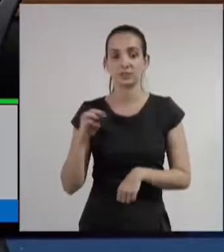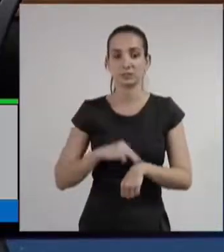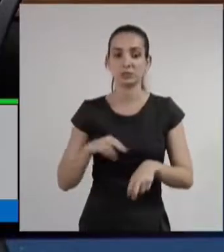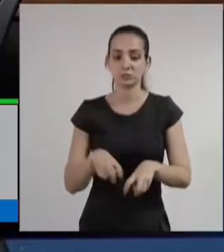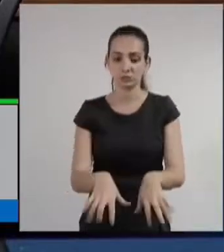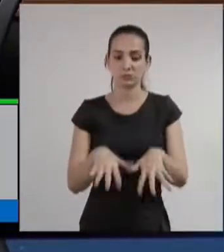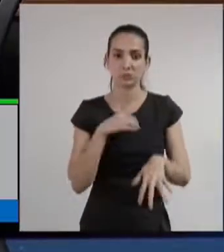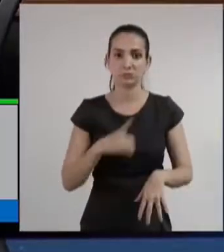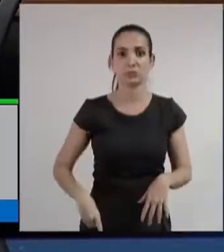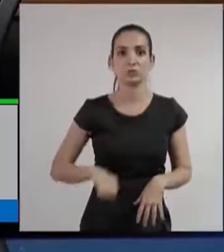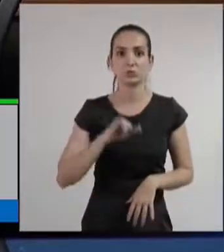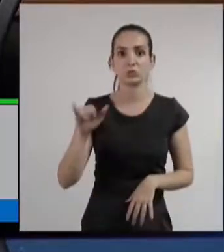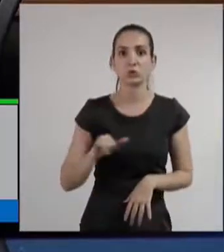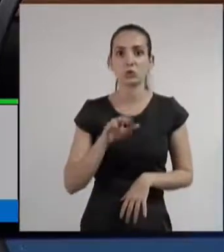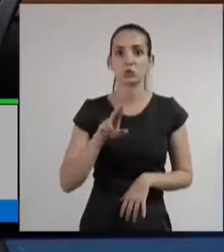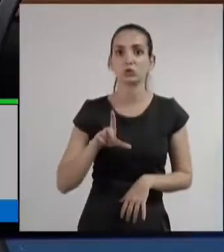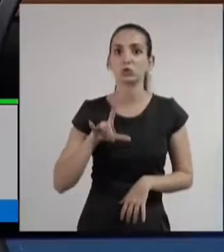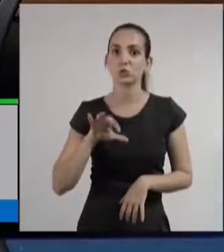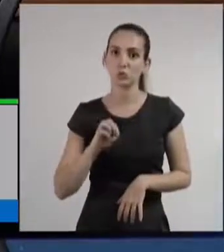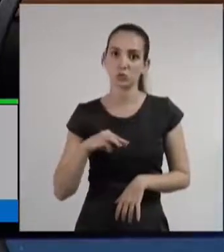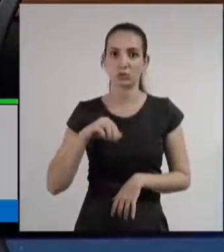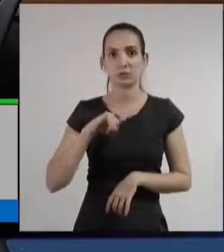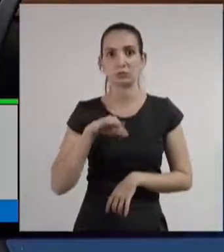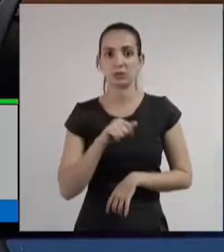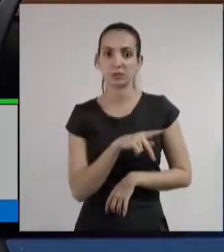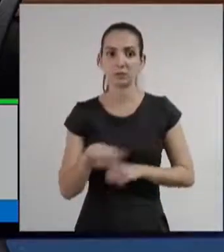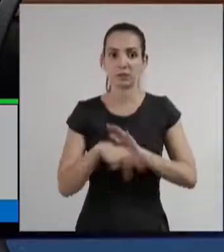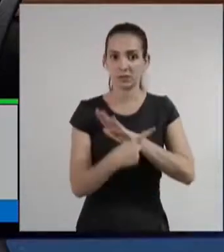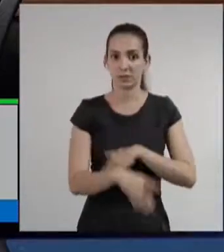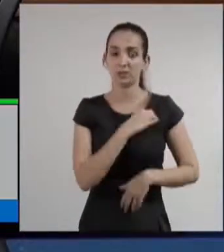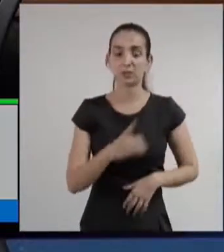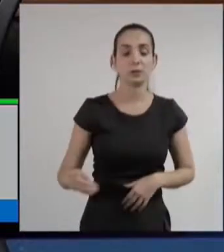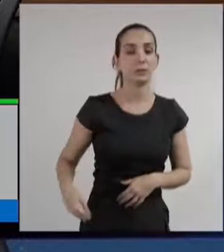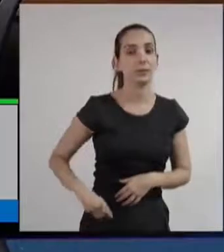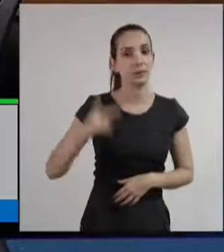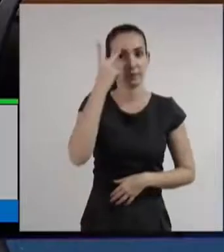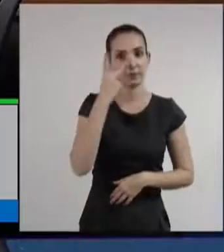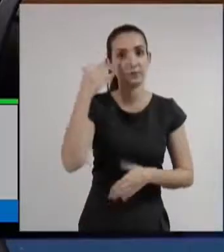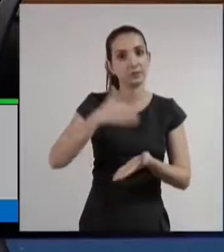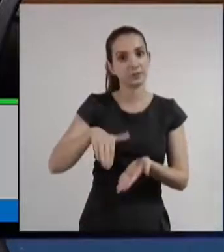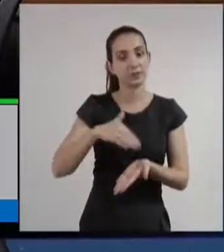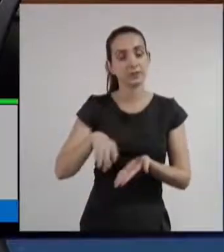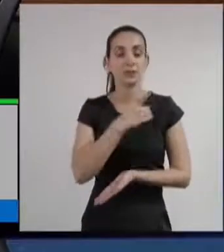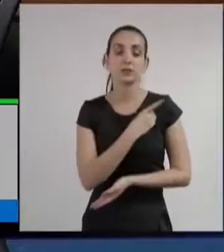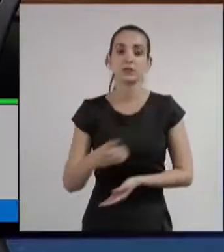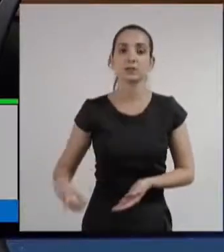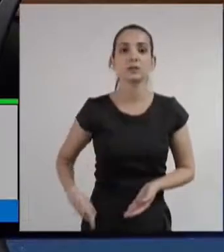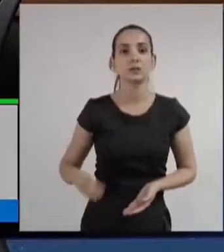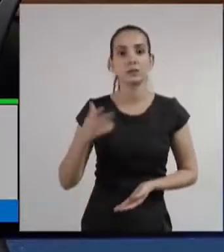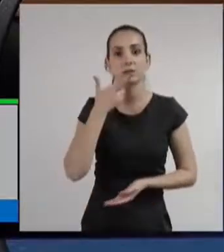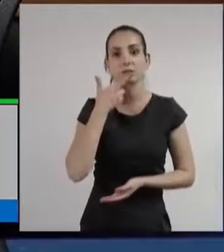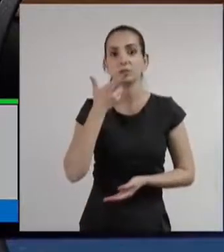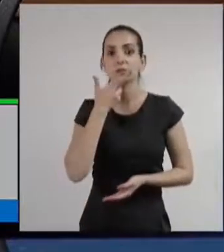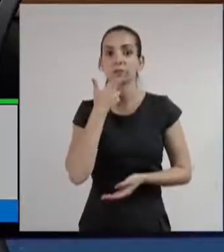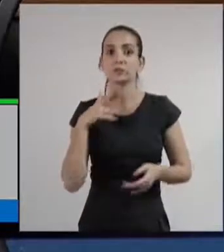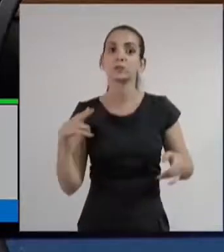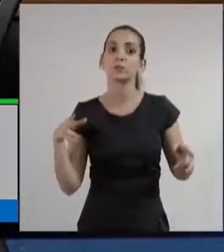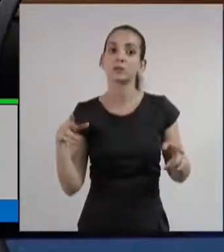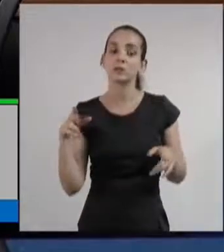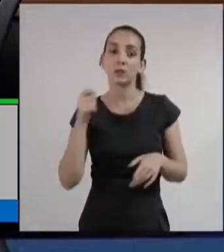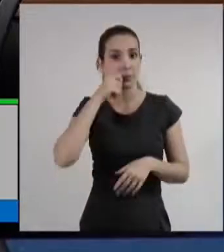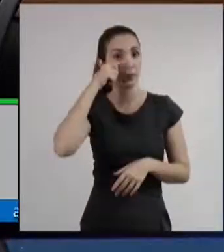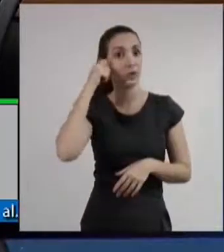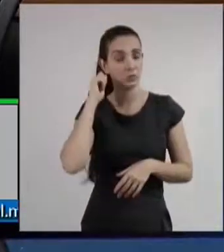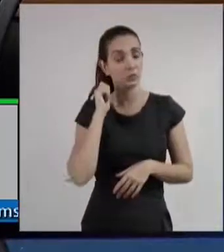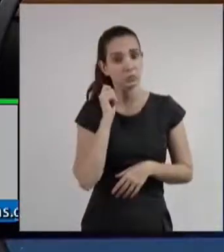Júlio Maia, sob a presidência do senhor deputado Maurício Picarelli e secretariada pelos deputados Renato Câmara e